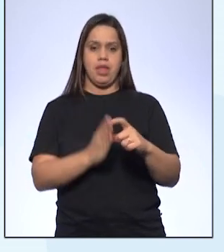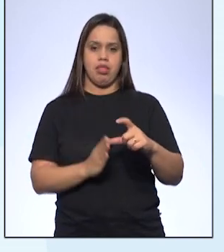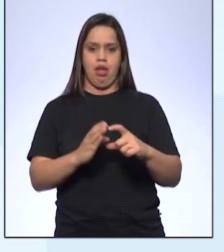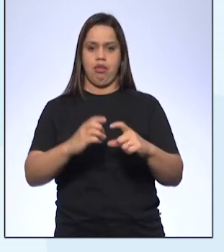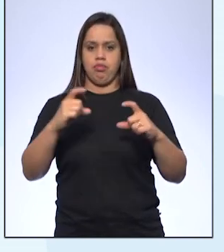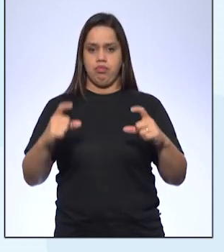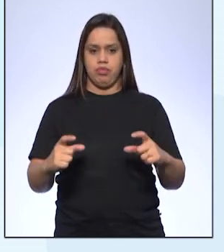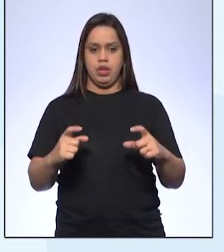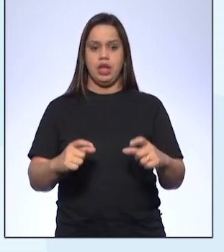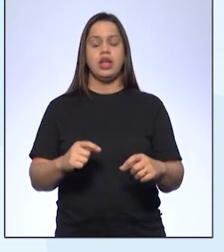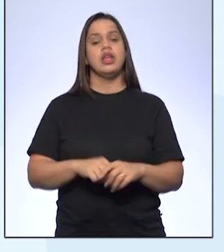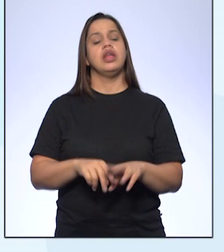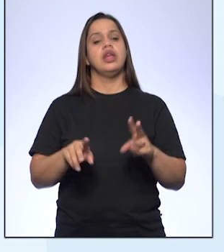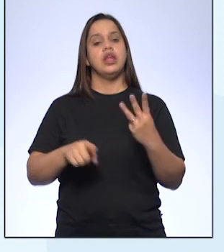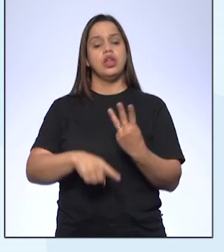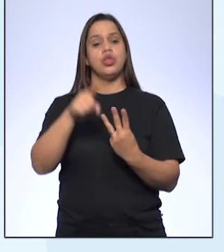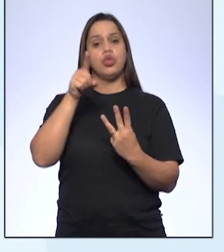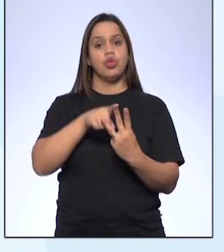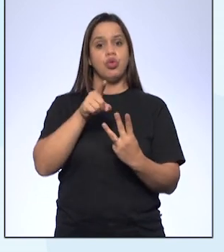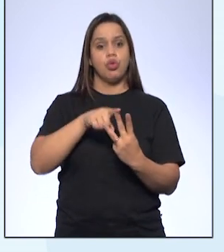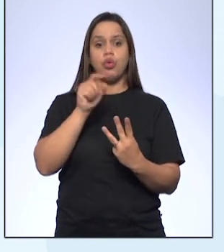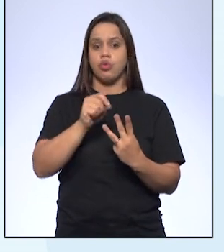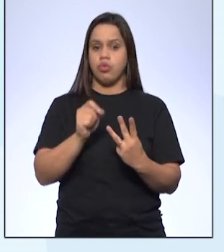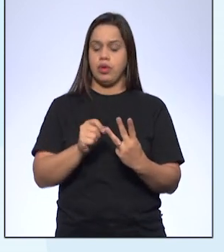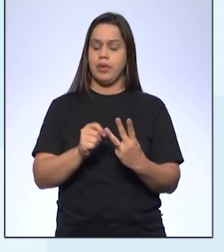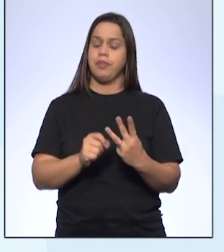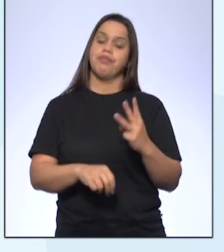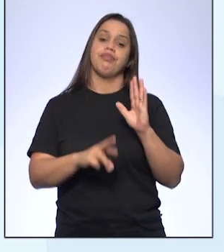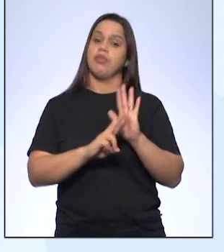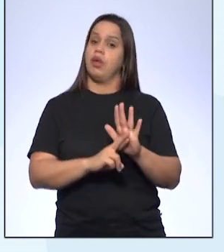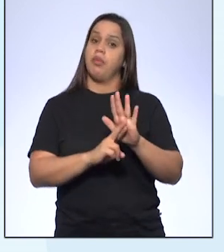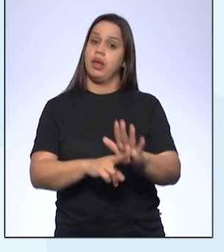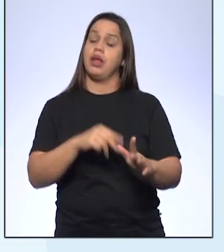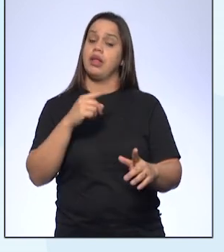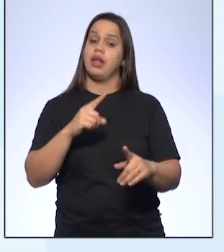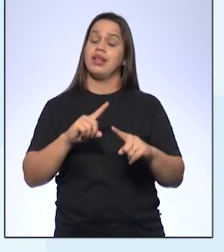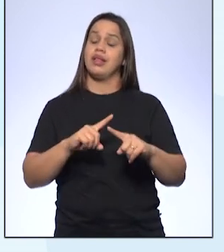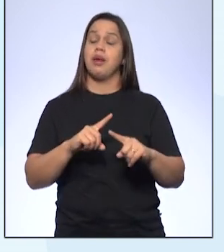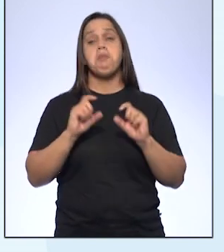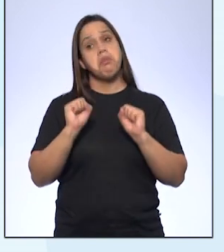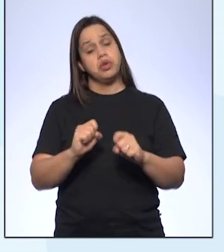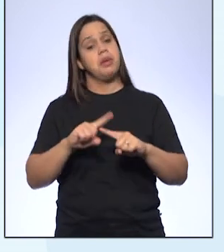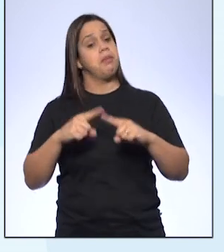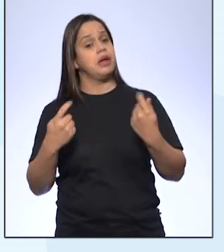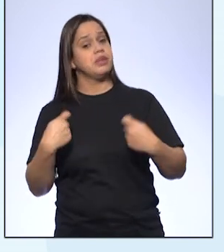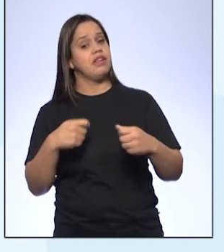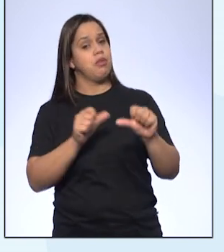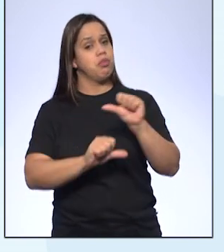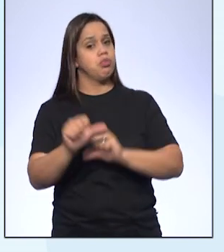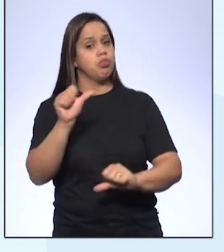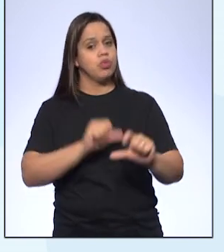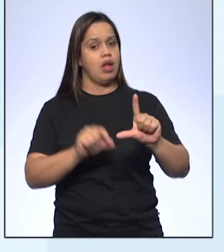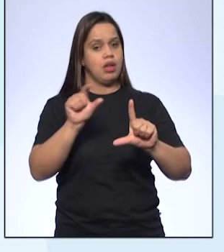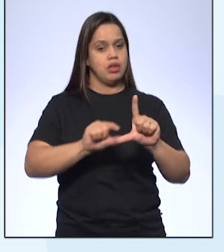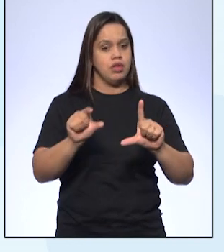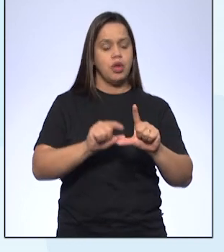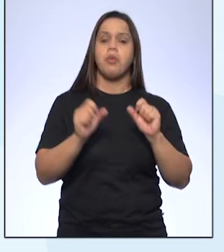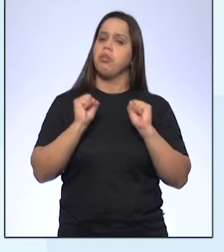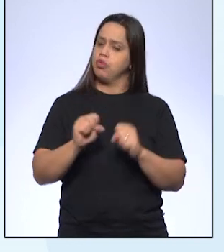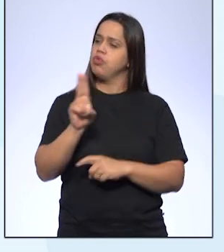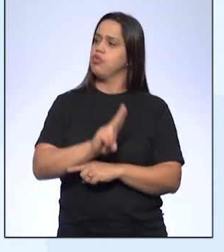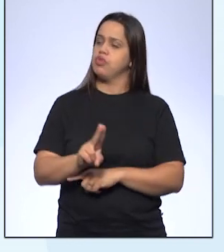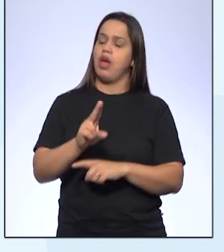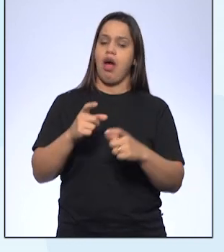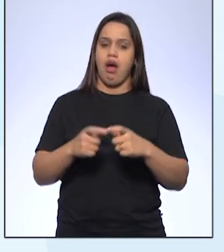gráfico 2 só não representa? Ele poderia ser. Só que eu teria que mudar a legenda. Então, eu poderia usar o gráfico 2 ali.